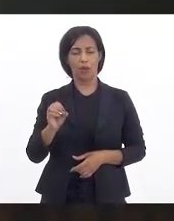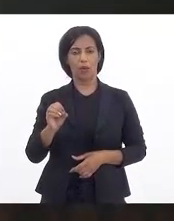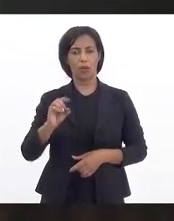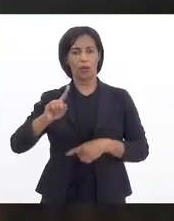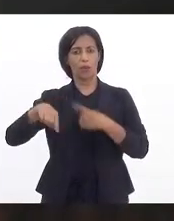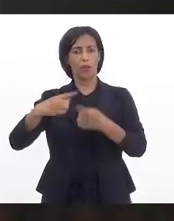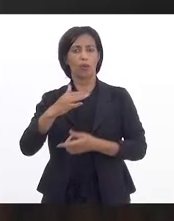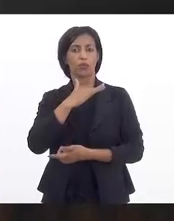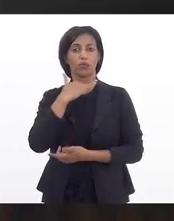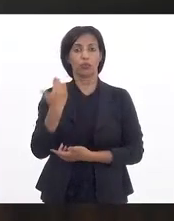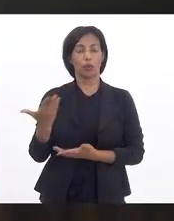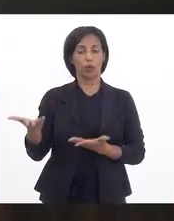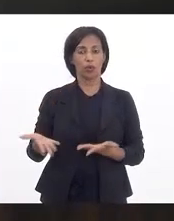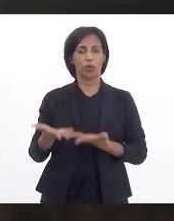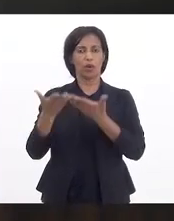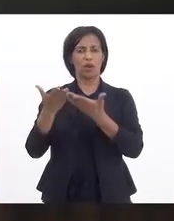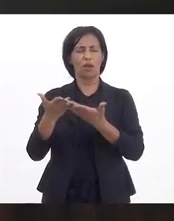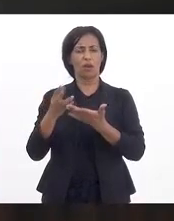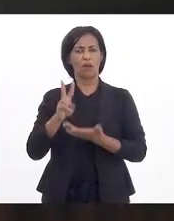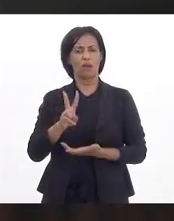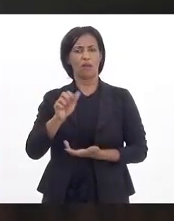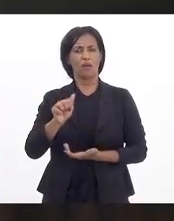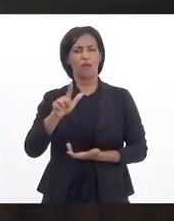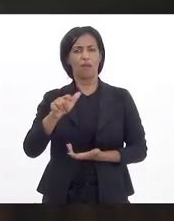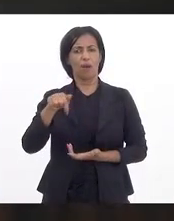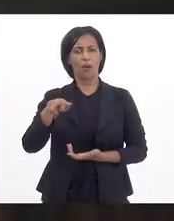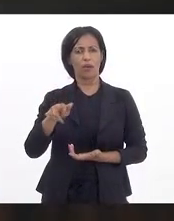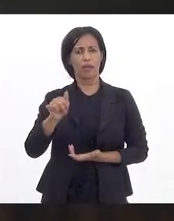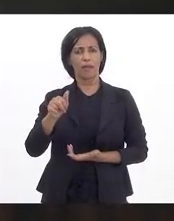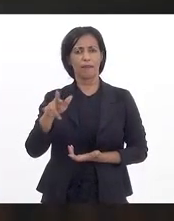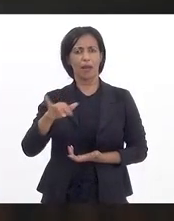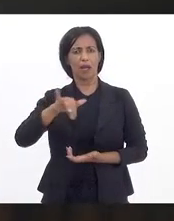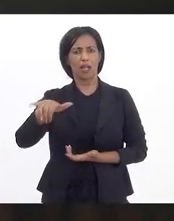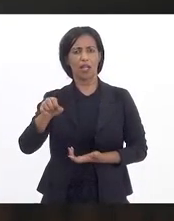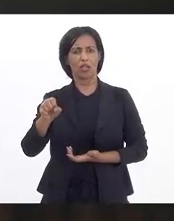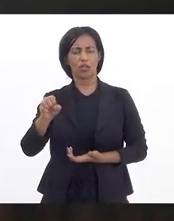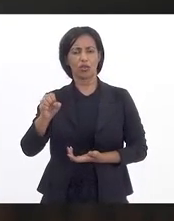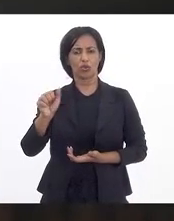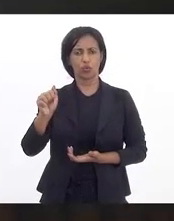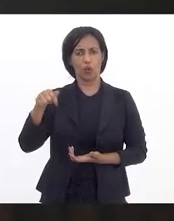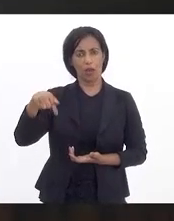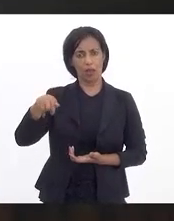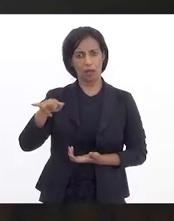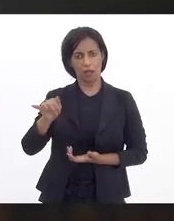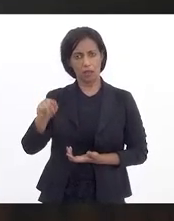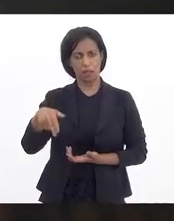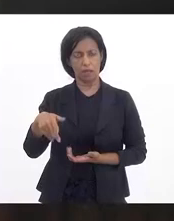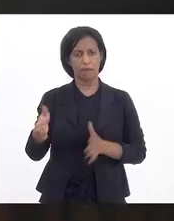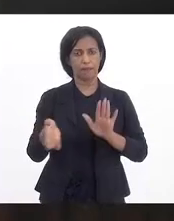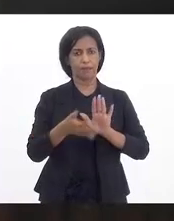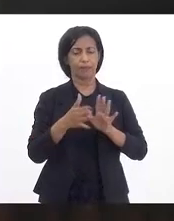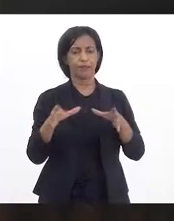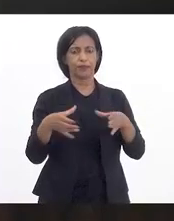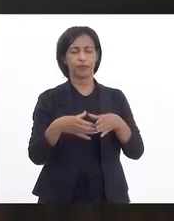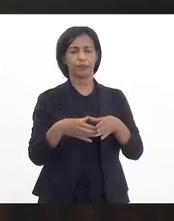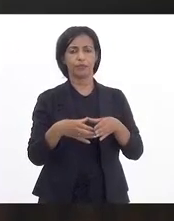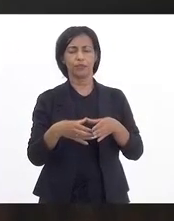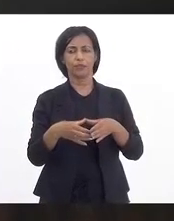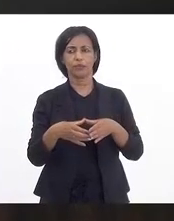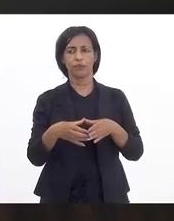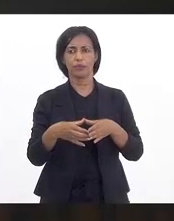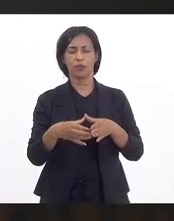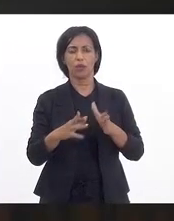pós-morte ao Senhor valquimar Reis Fernandes o Joaquim Pinheiro parecer da comissão de